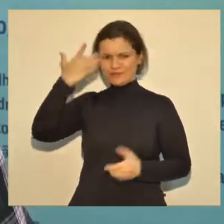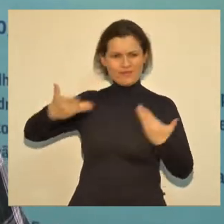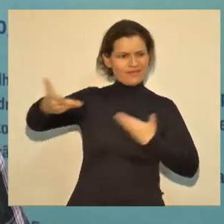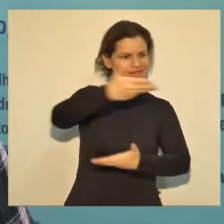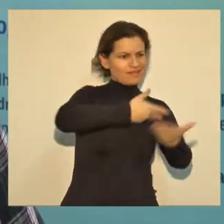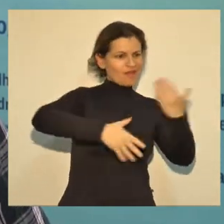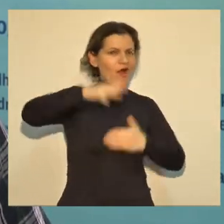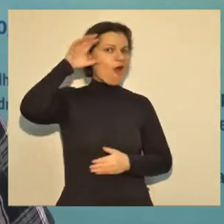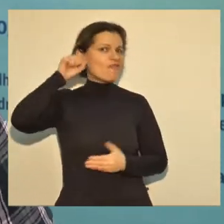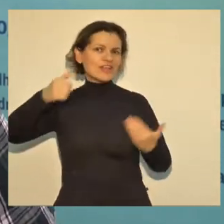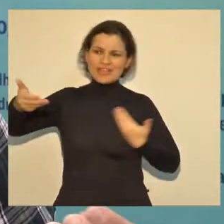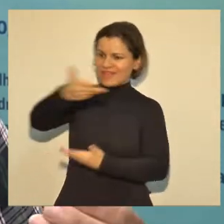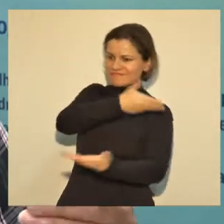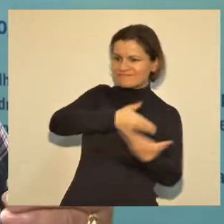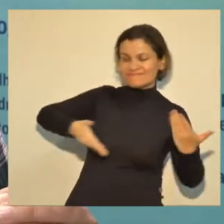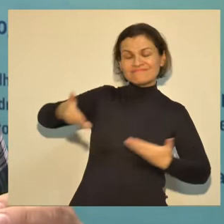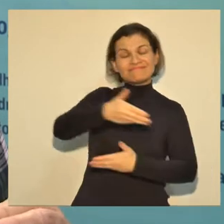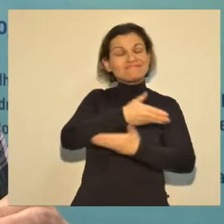pessoas, com os ouvintes, né,